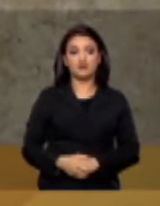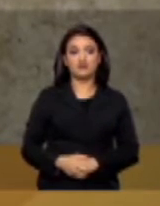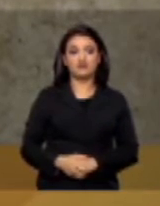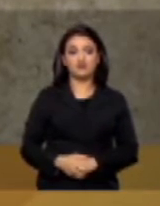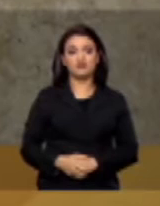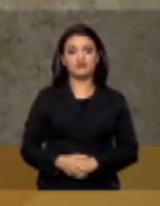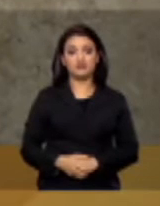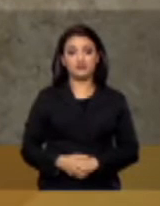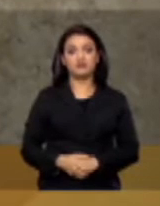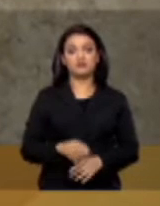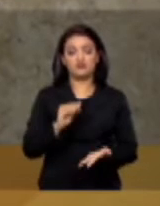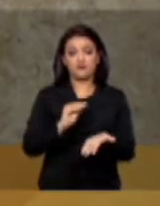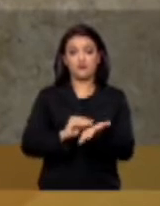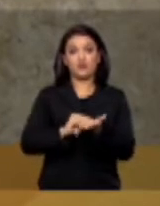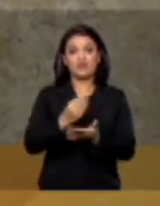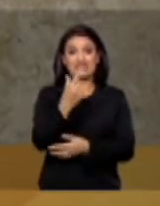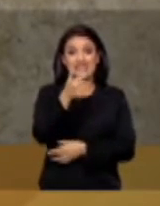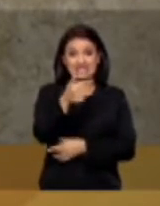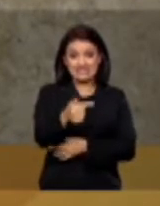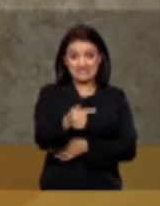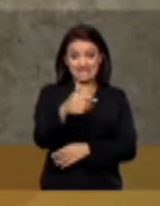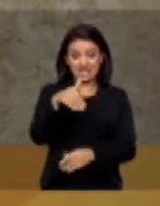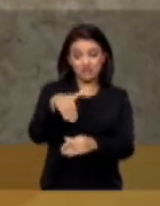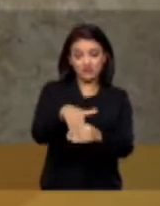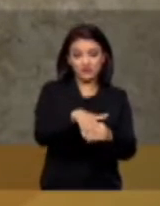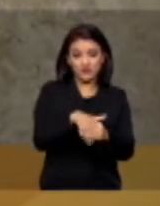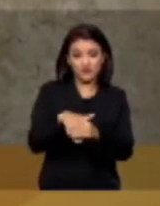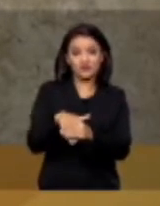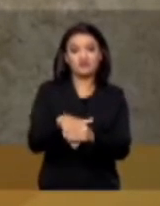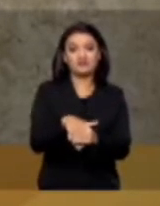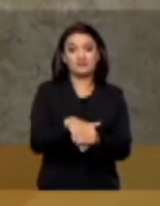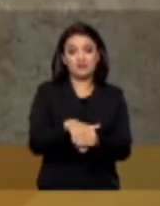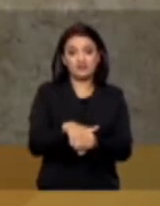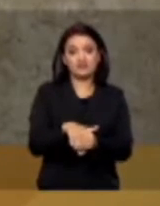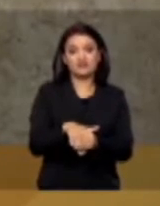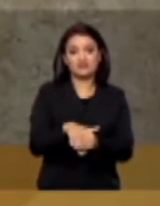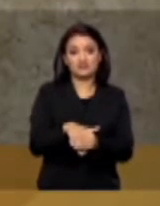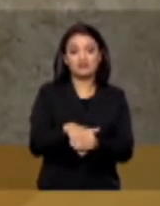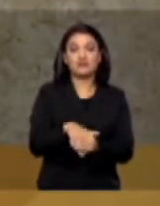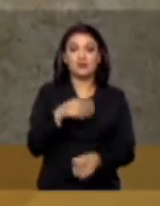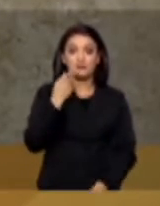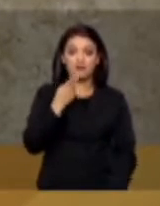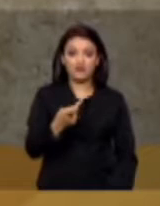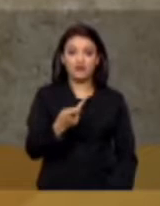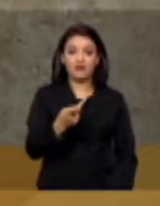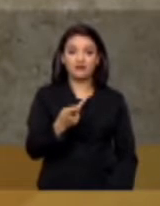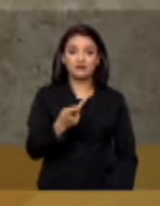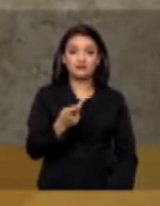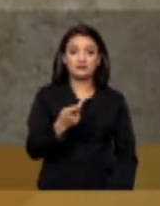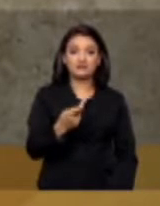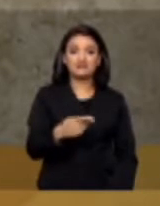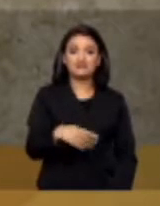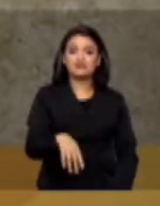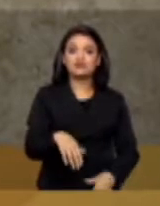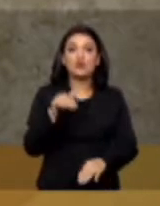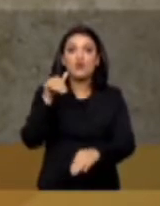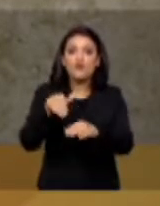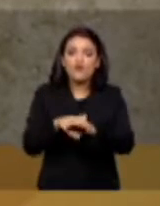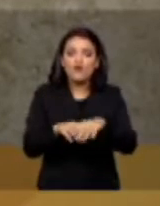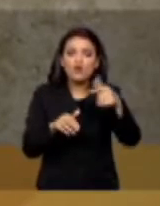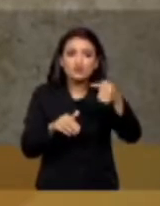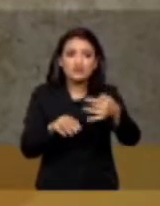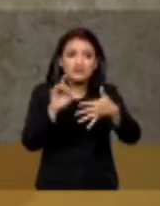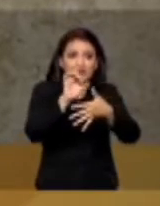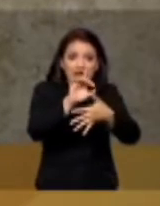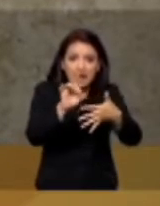7 votos, 7 votos ainda para serem proferidos. Cada um tem o seu grau de profundidade na análise